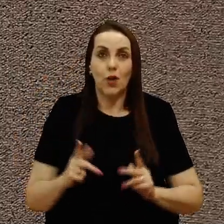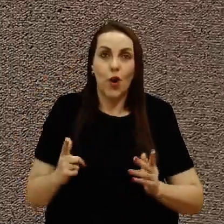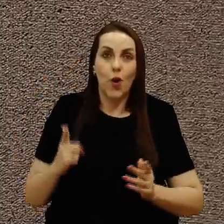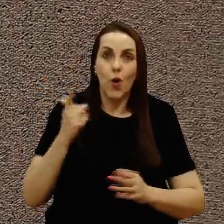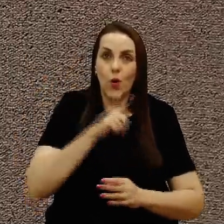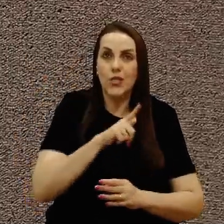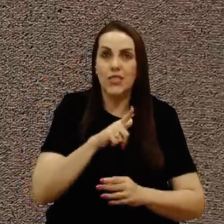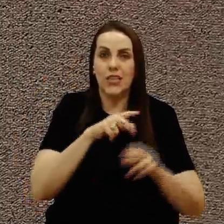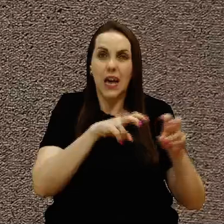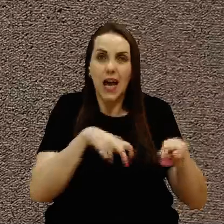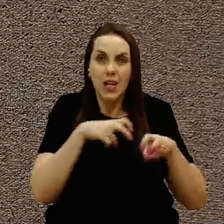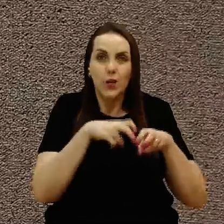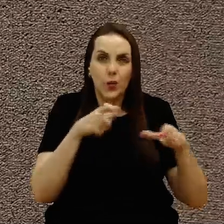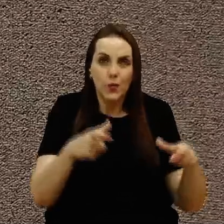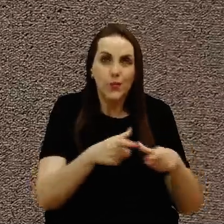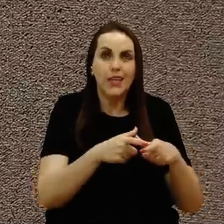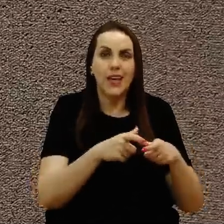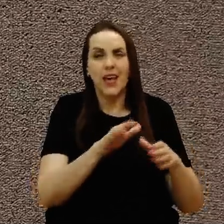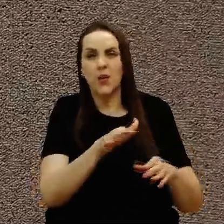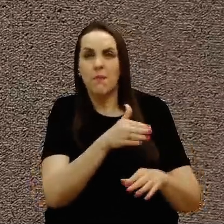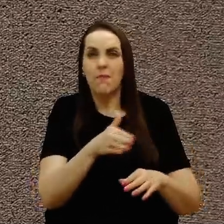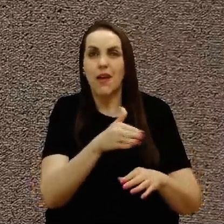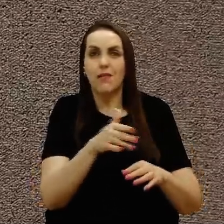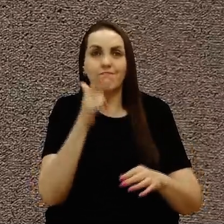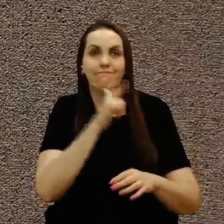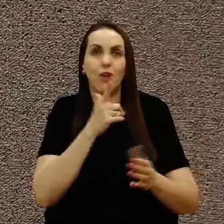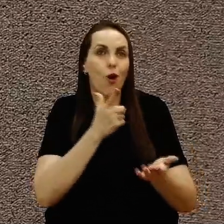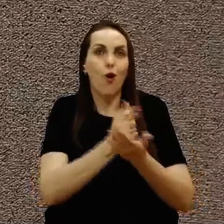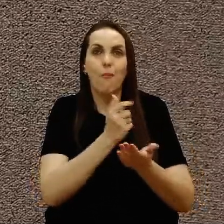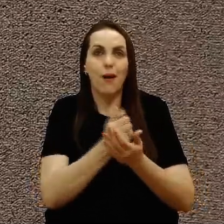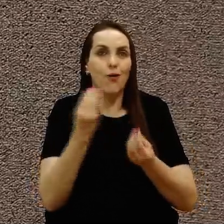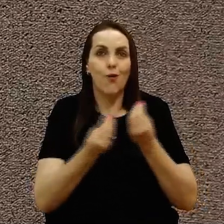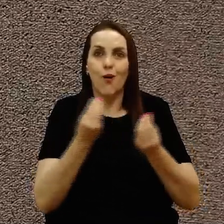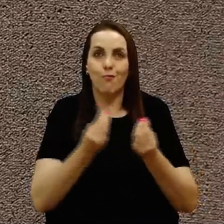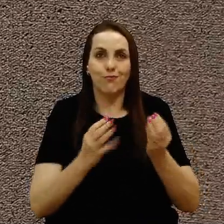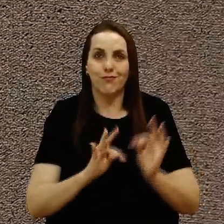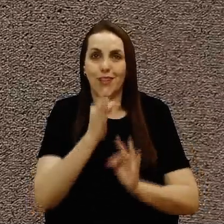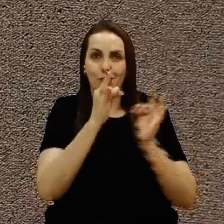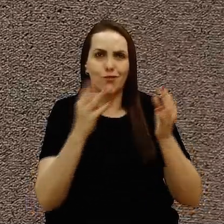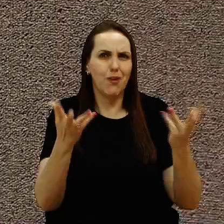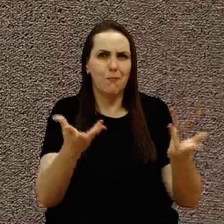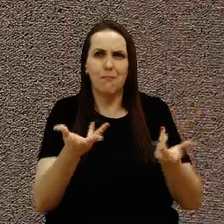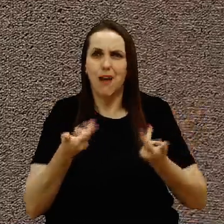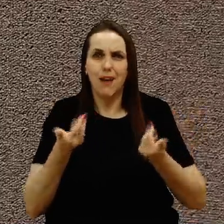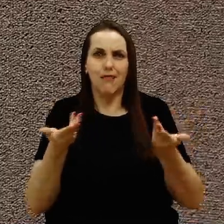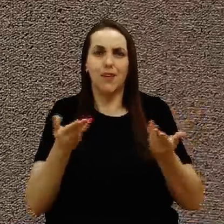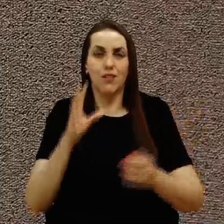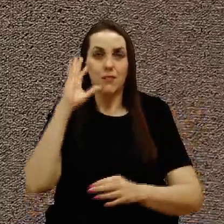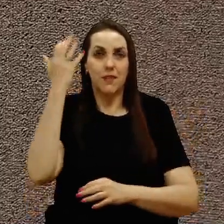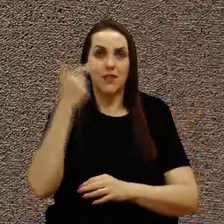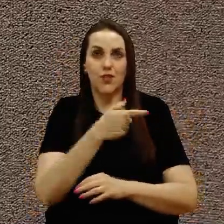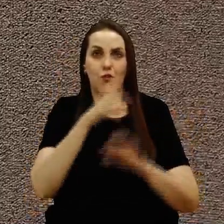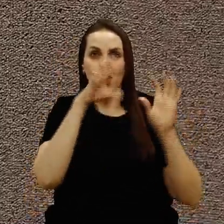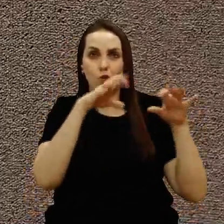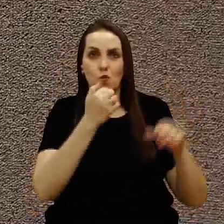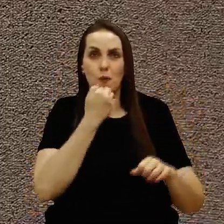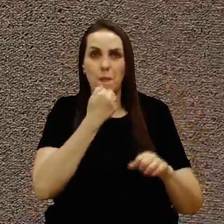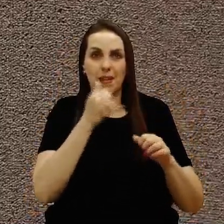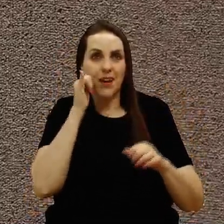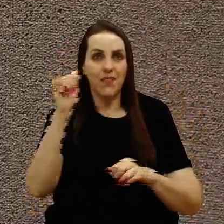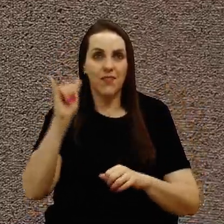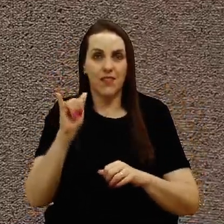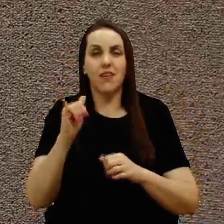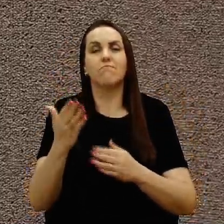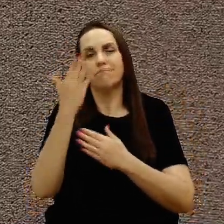e médios, possam adquirir essa tecnologia fantástica aí que vem resolvendo. Então, agradeço a colaboração de todos e votarei sim,